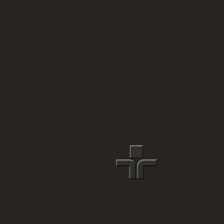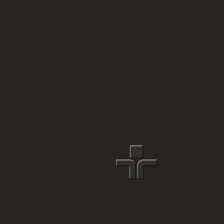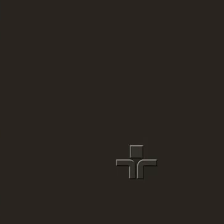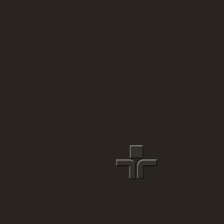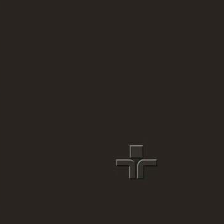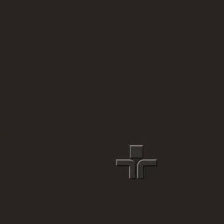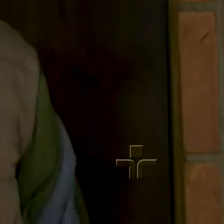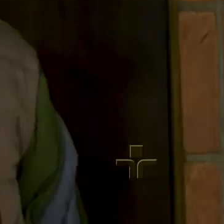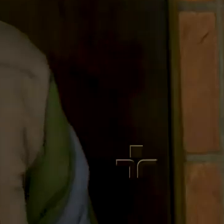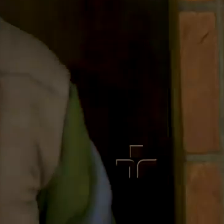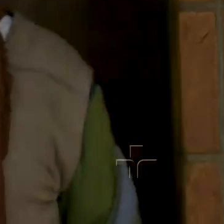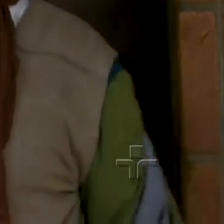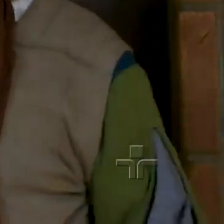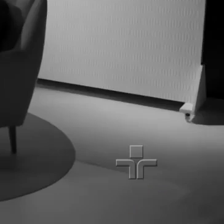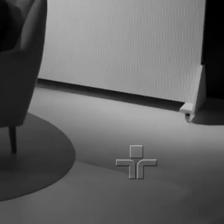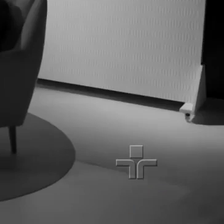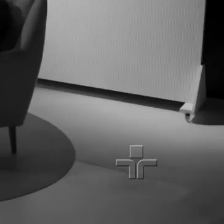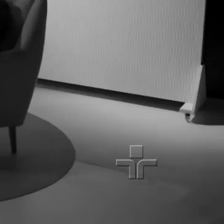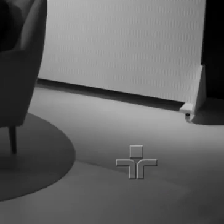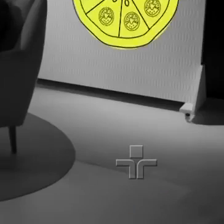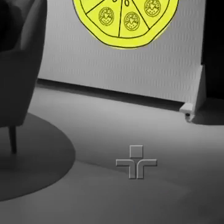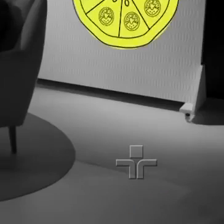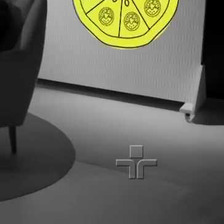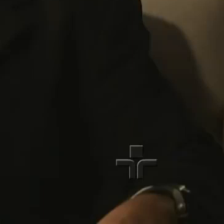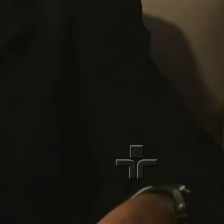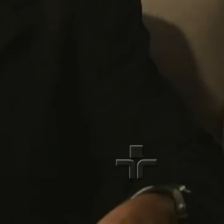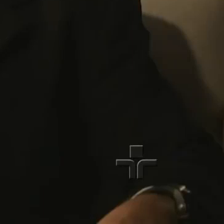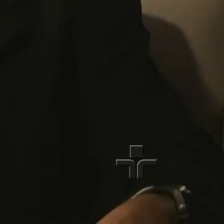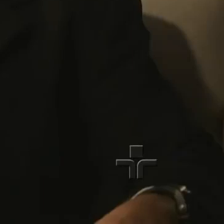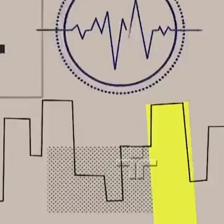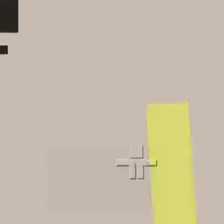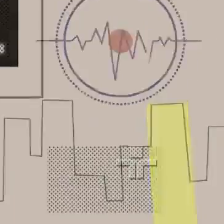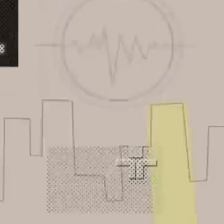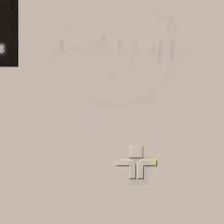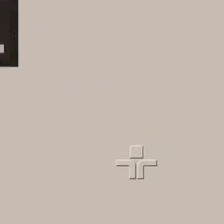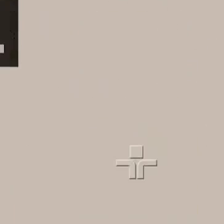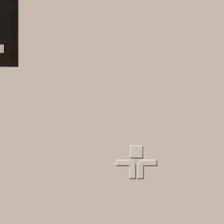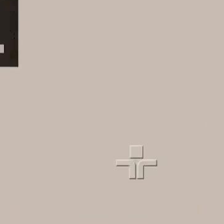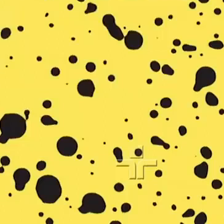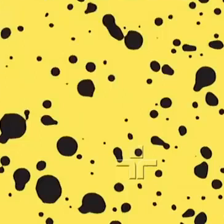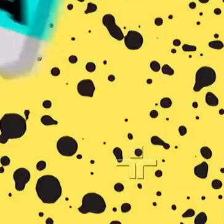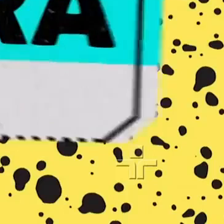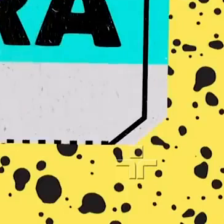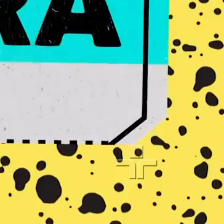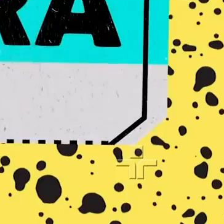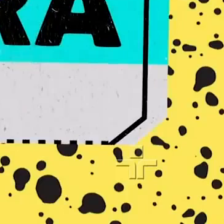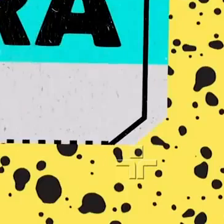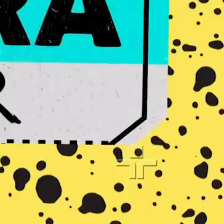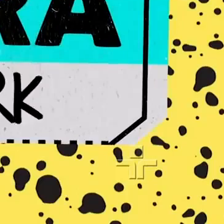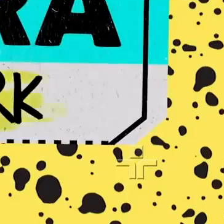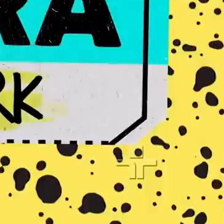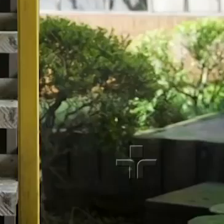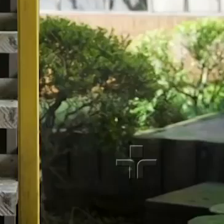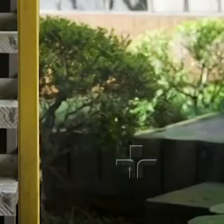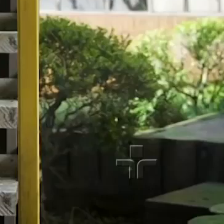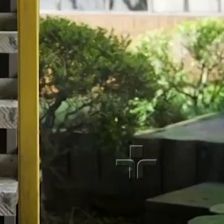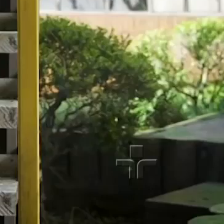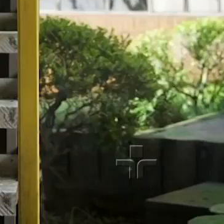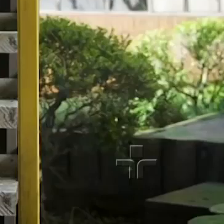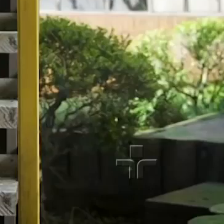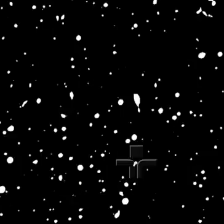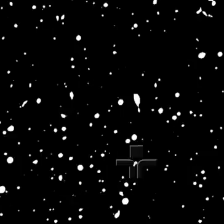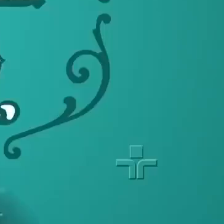sou médico patologista. Eu estou apresentando na Cultura Digital o Urbanite. E este é o Cultura em Nova York. E